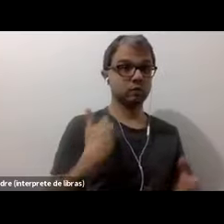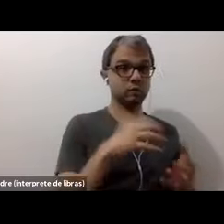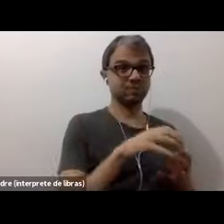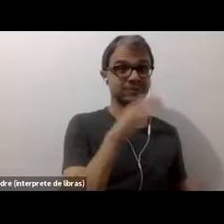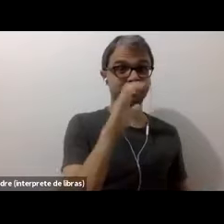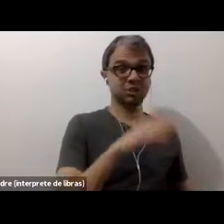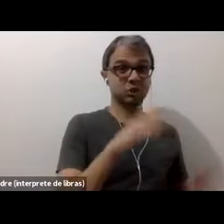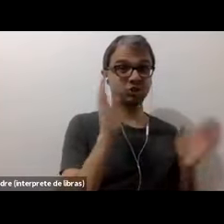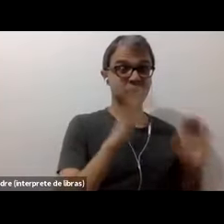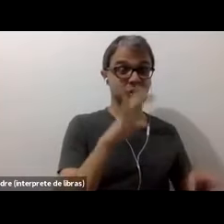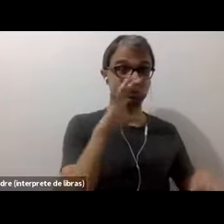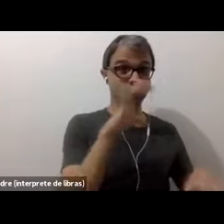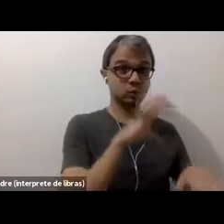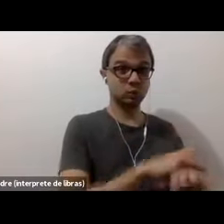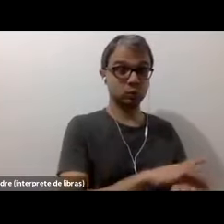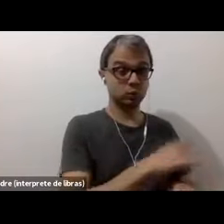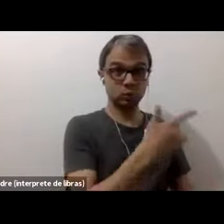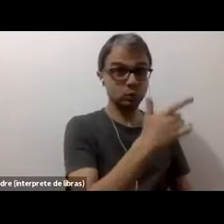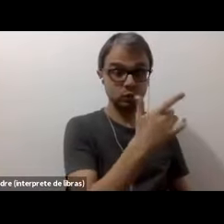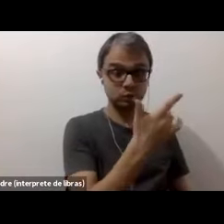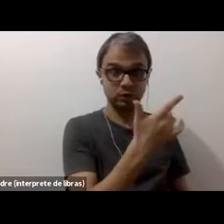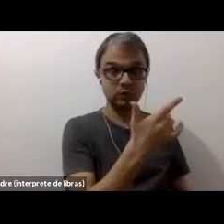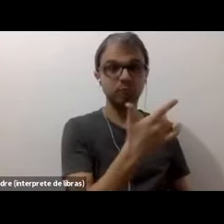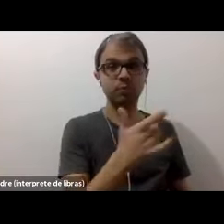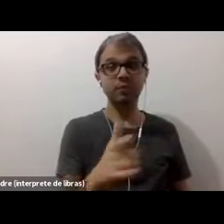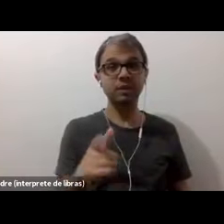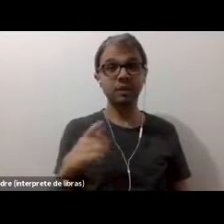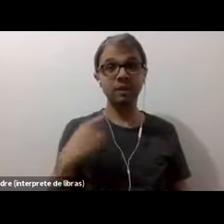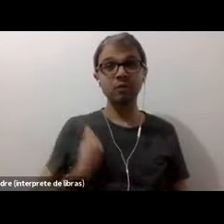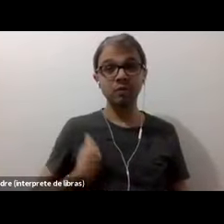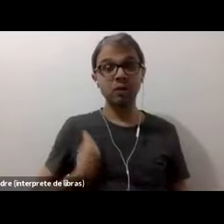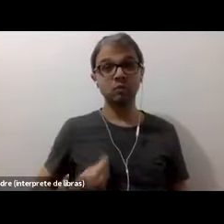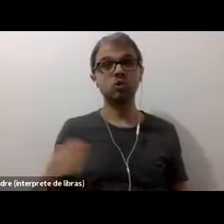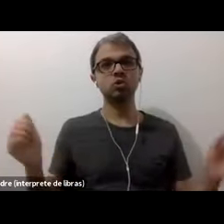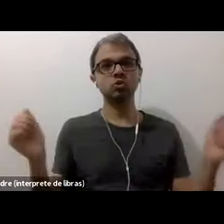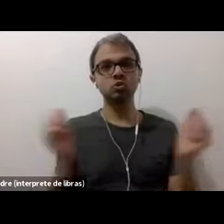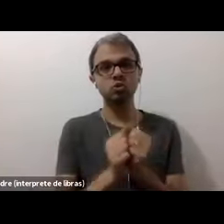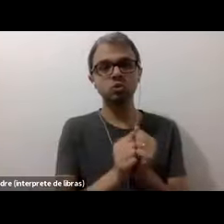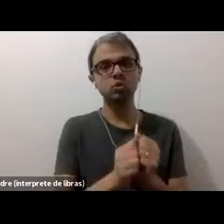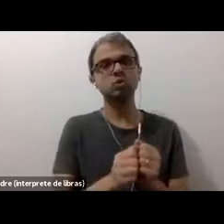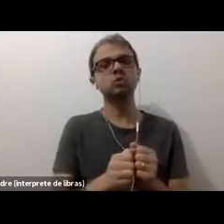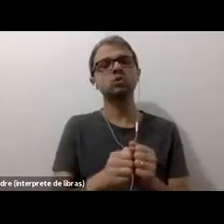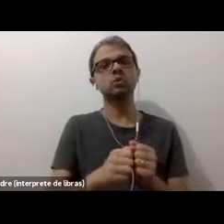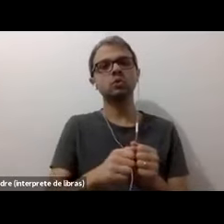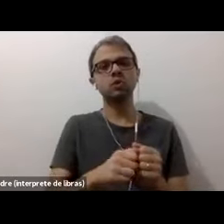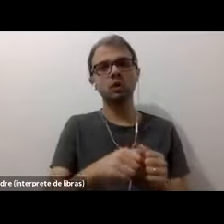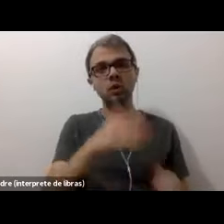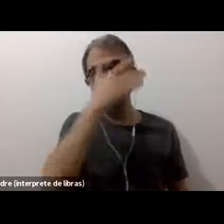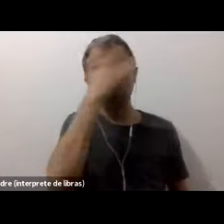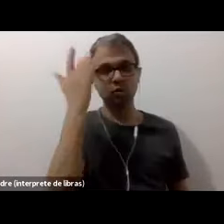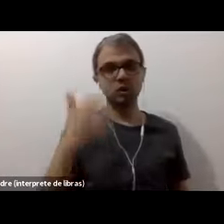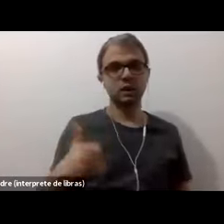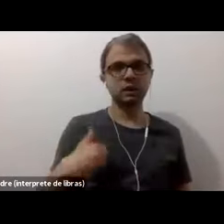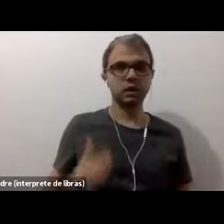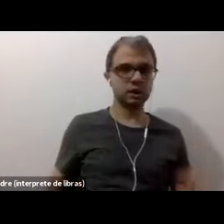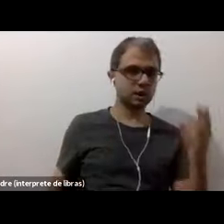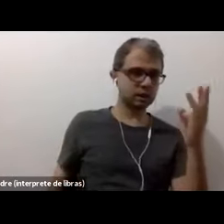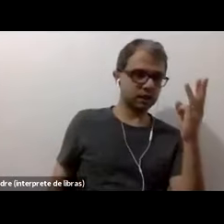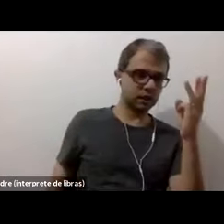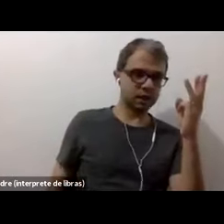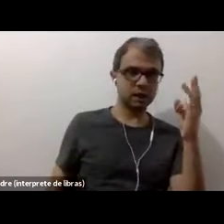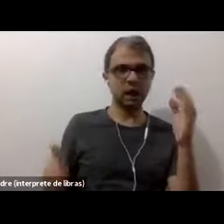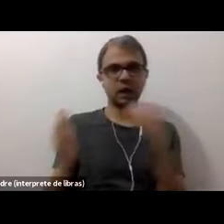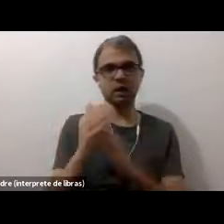convivem diariamente com pessoas entre 3 e 17 anos. Então, é um grupo de risco